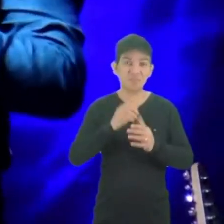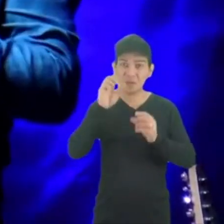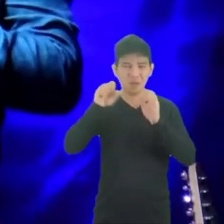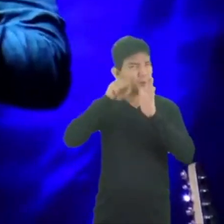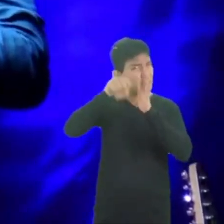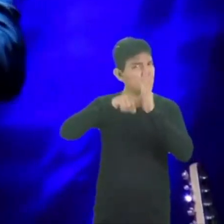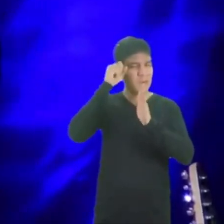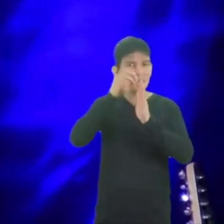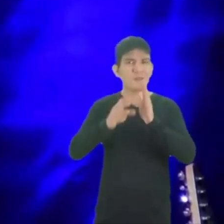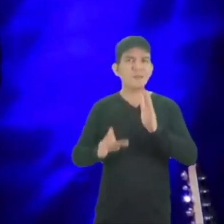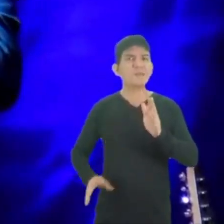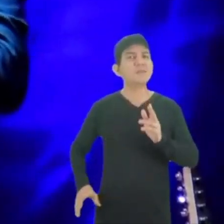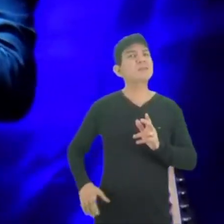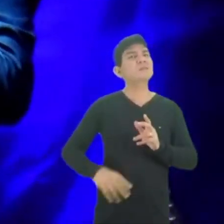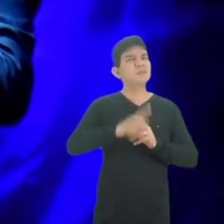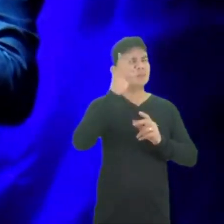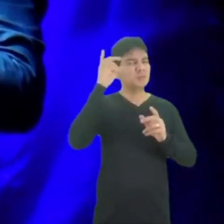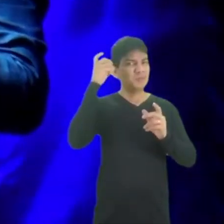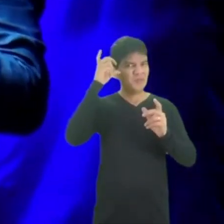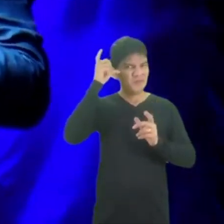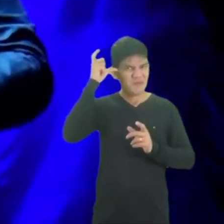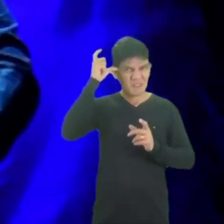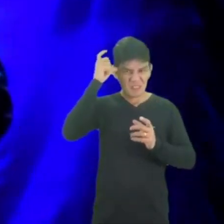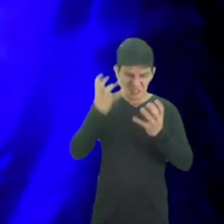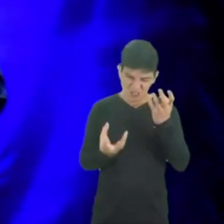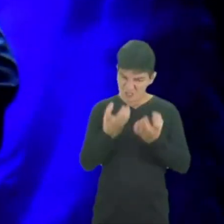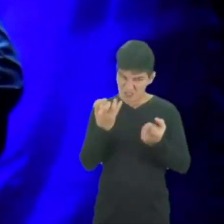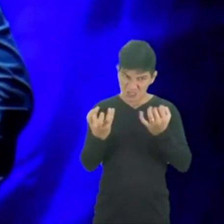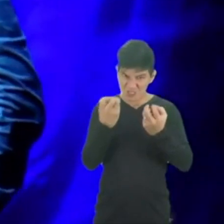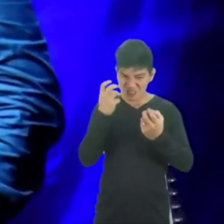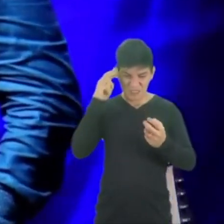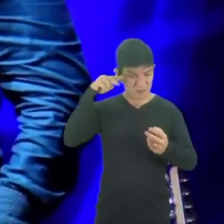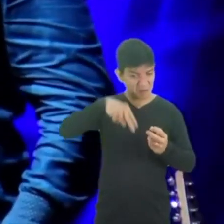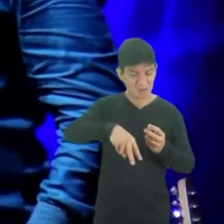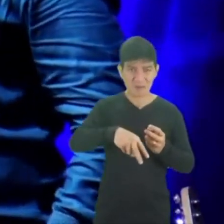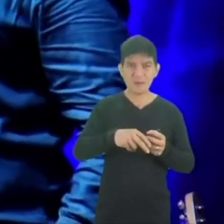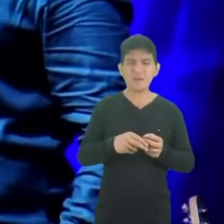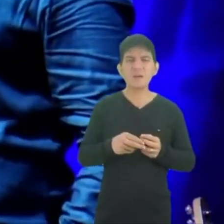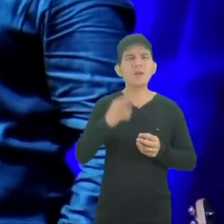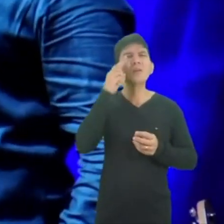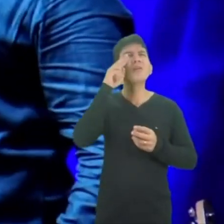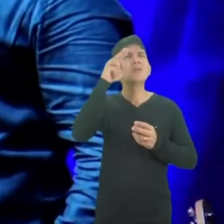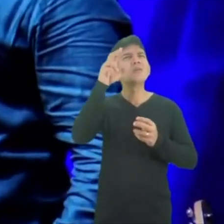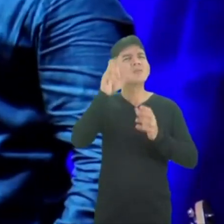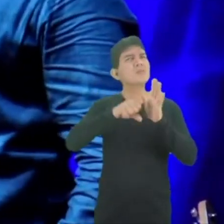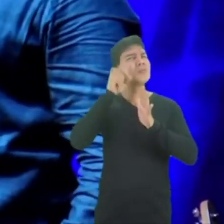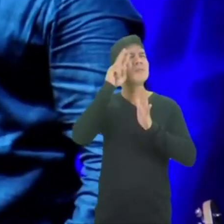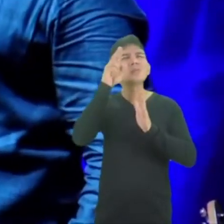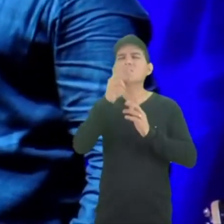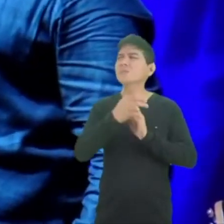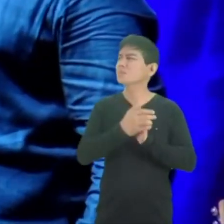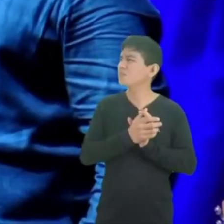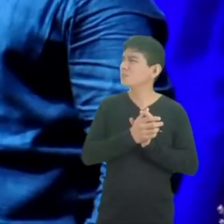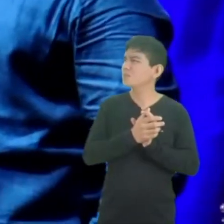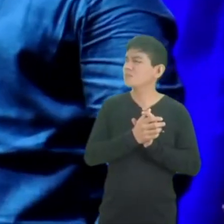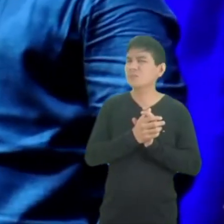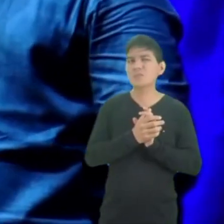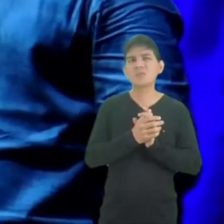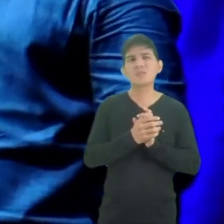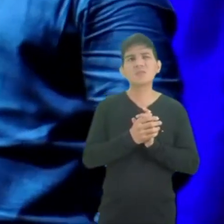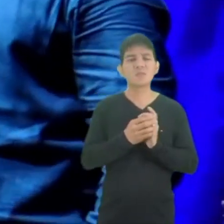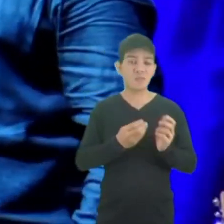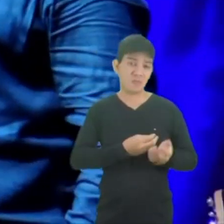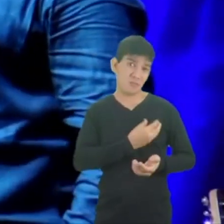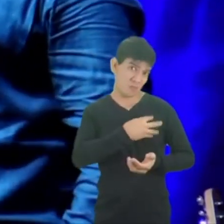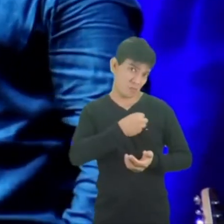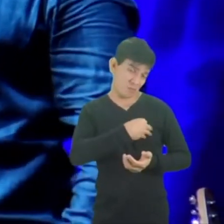para o Hades, né? Eles vão lá para o inferno. Aí eu olho para o lado, meu filho